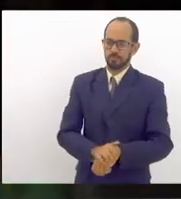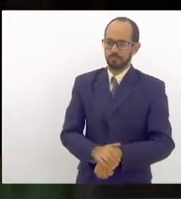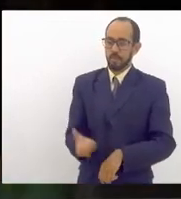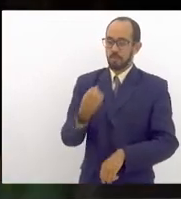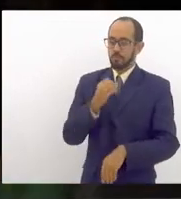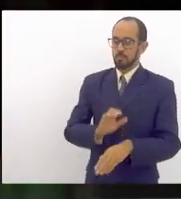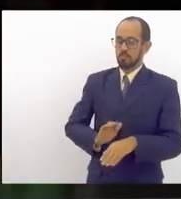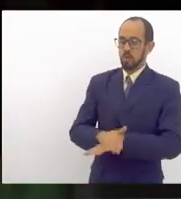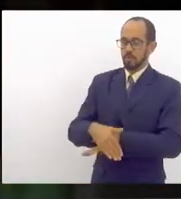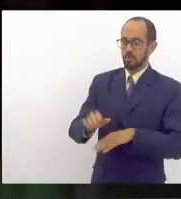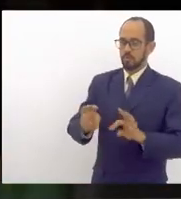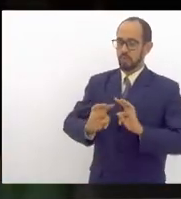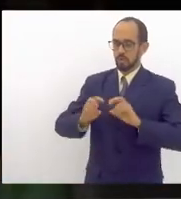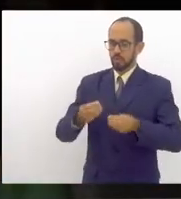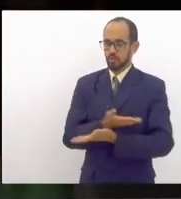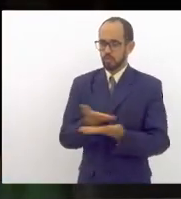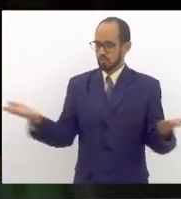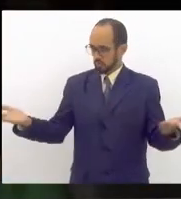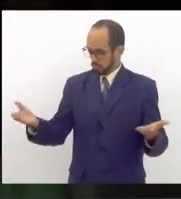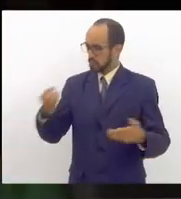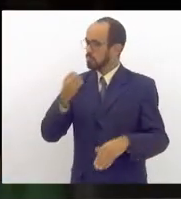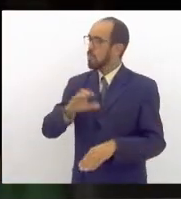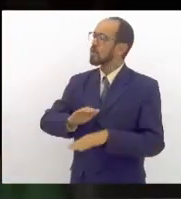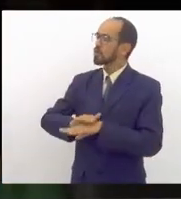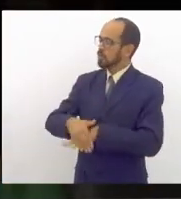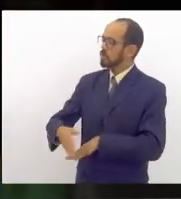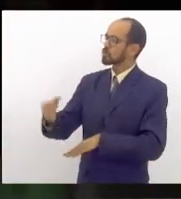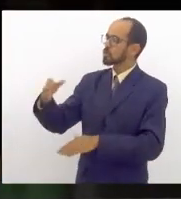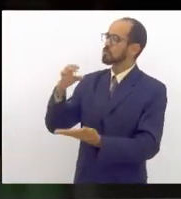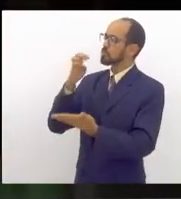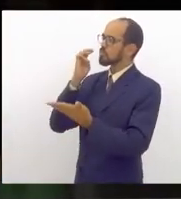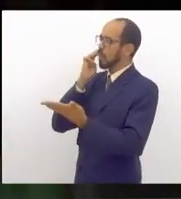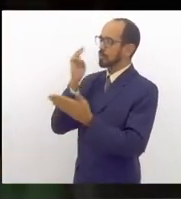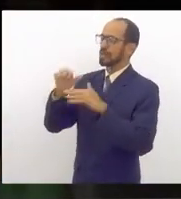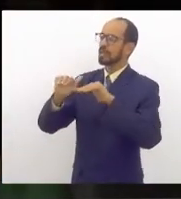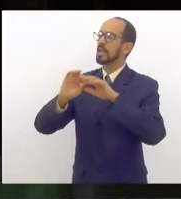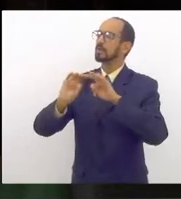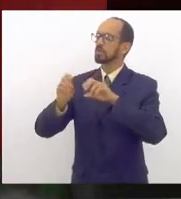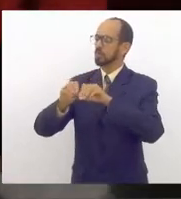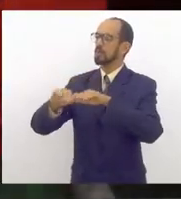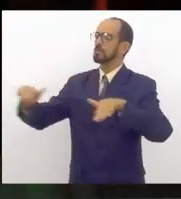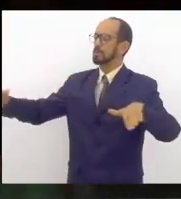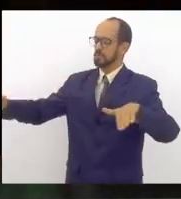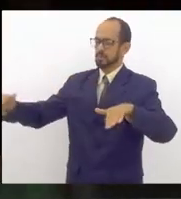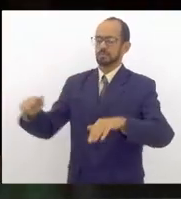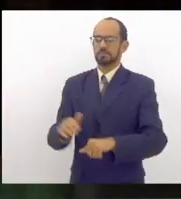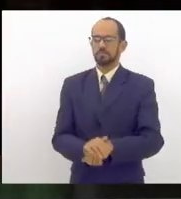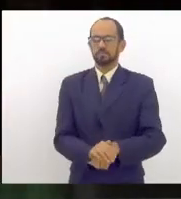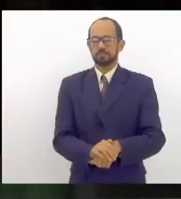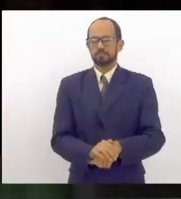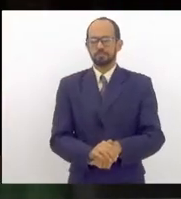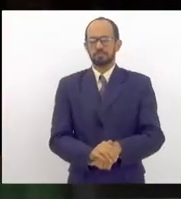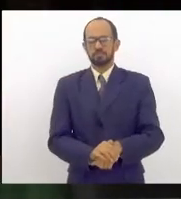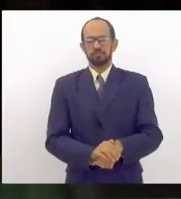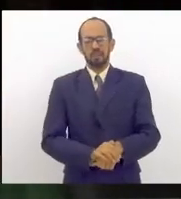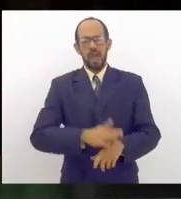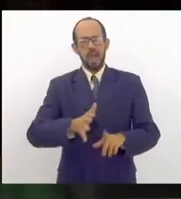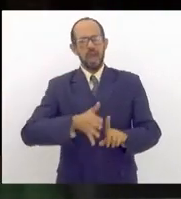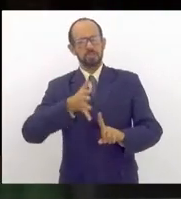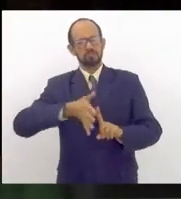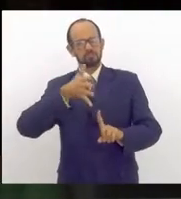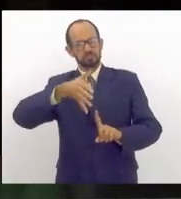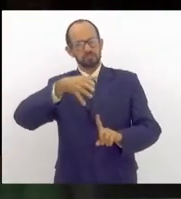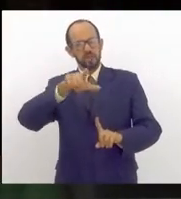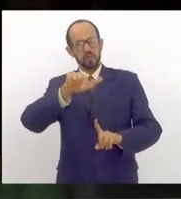a todas e todos boa noite Mônica Boa noite à mesa eu acho que as falas da companheira Luciana